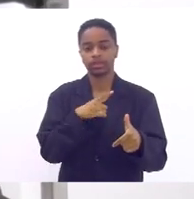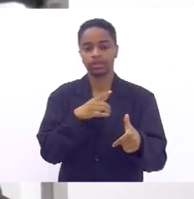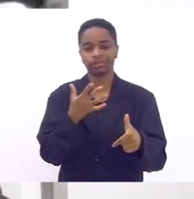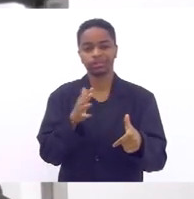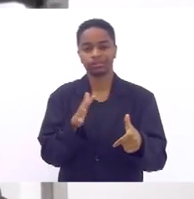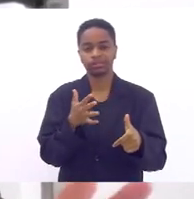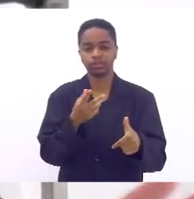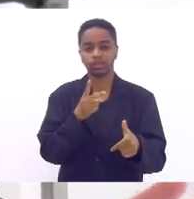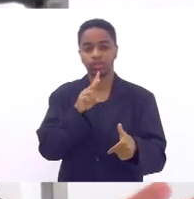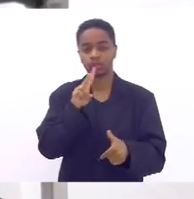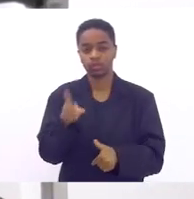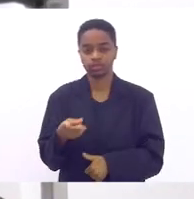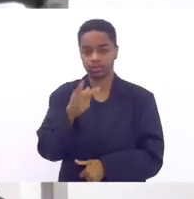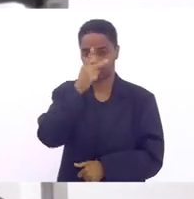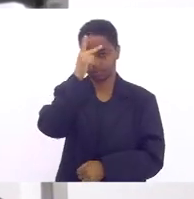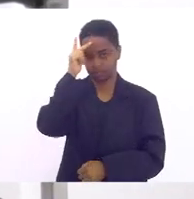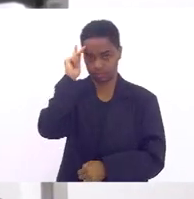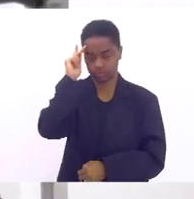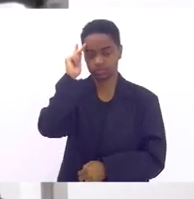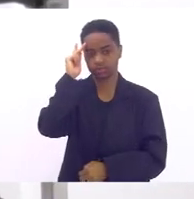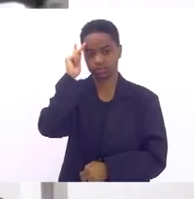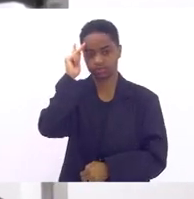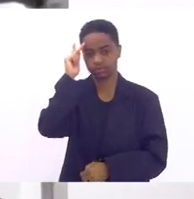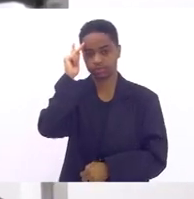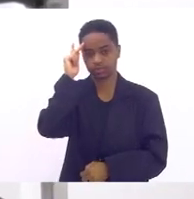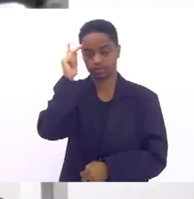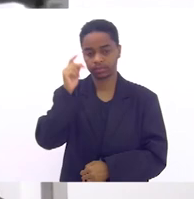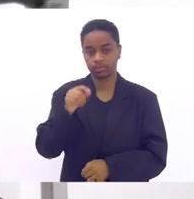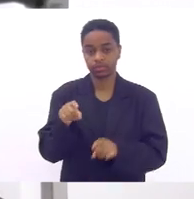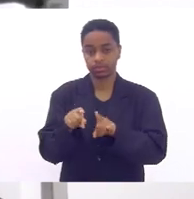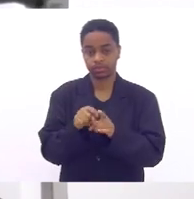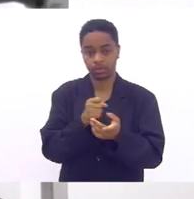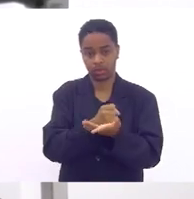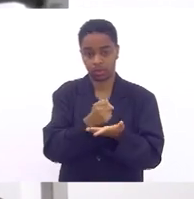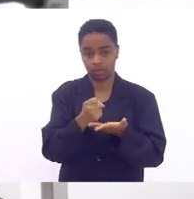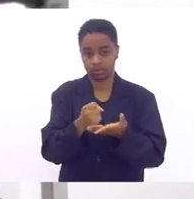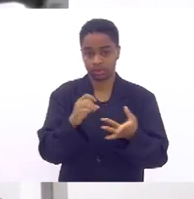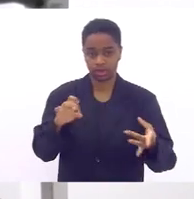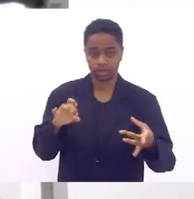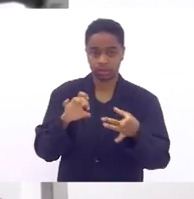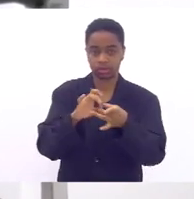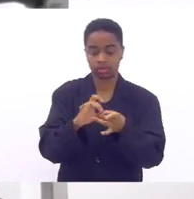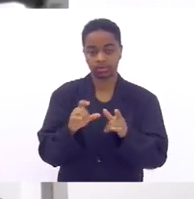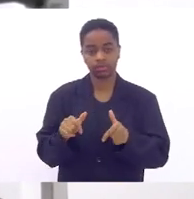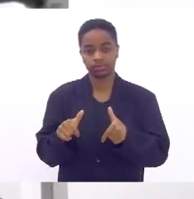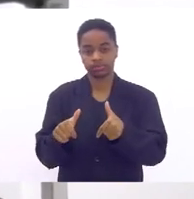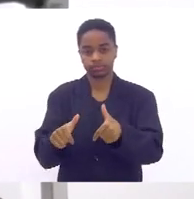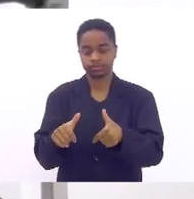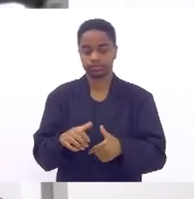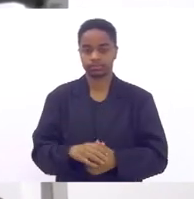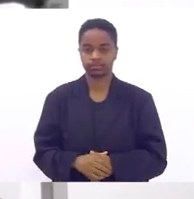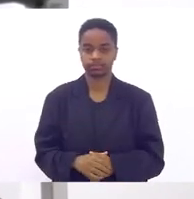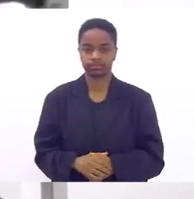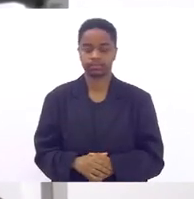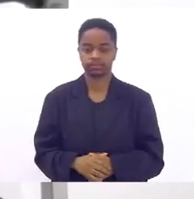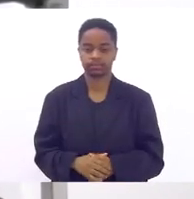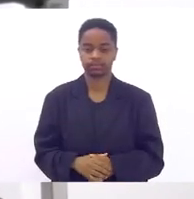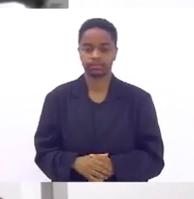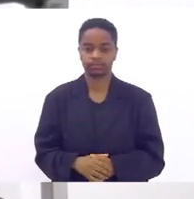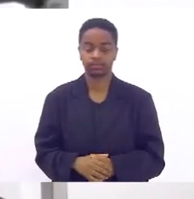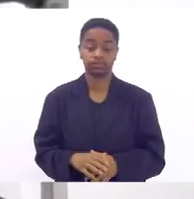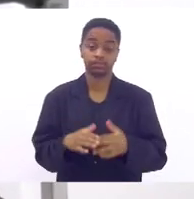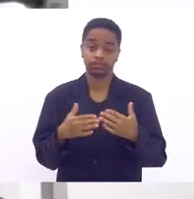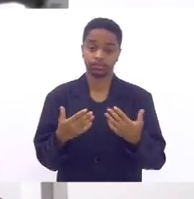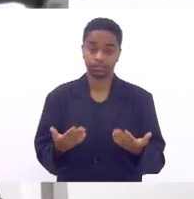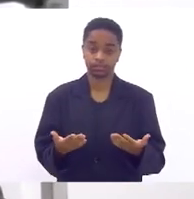2.000 pessoas mais ou menos eh que serão contratadas diretamente para operar a planta então Eh